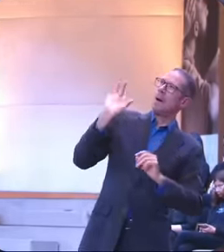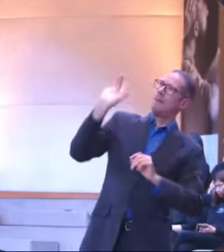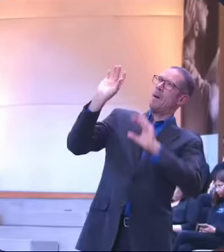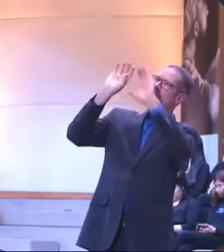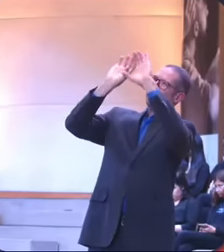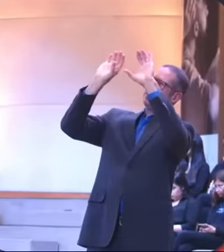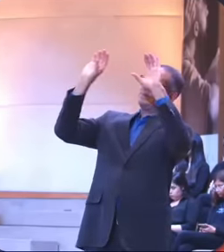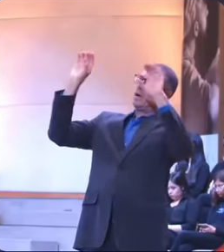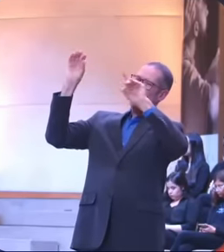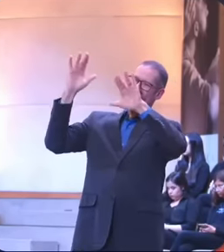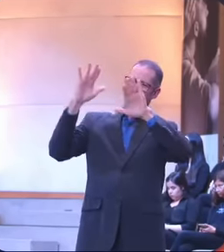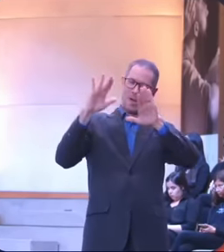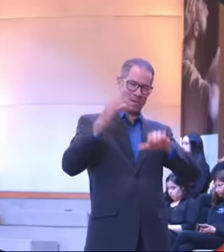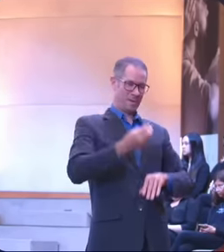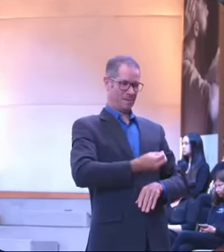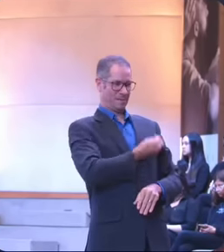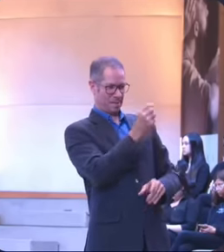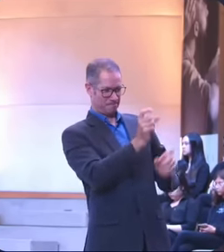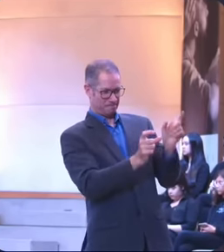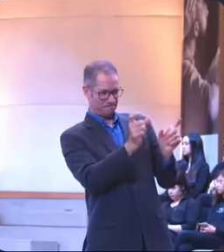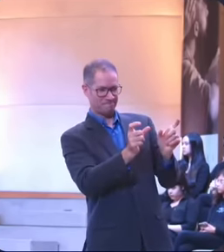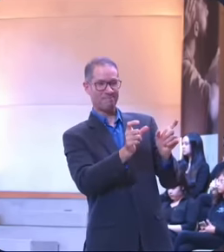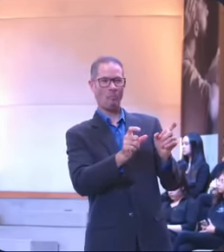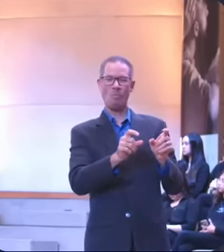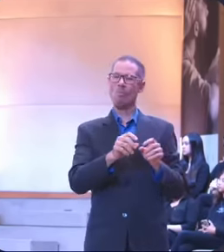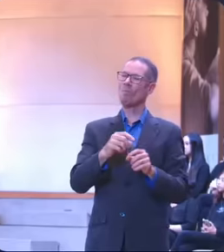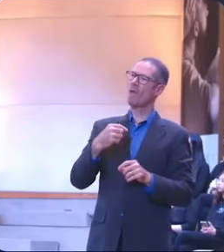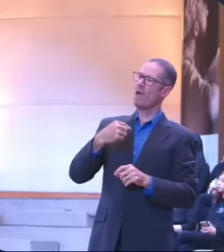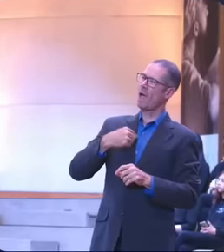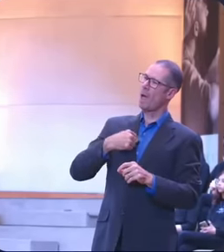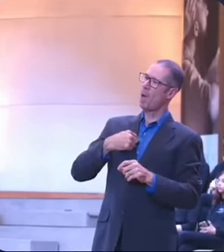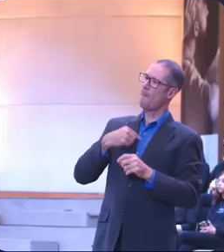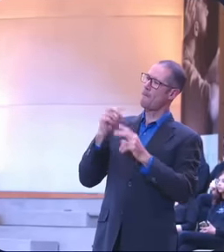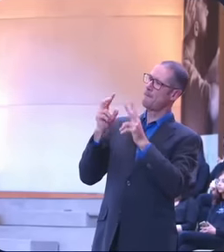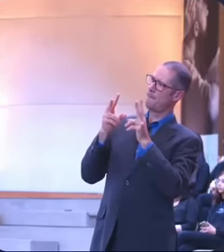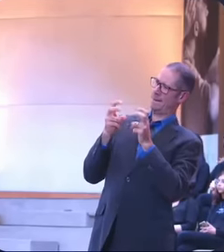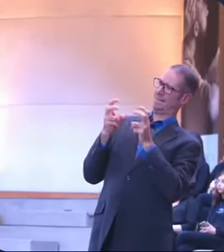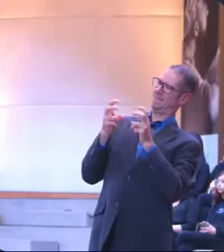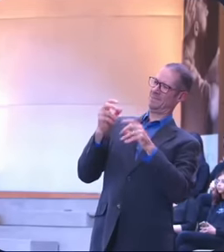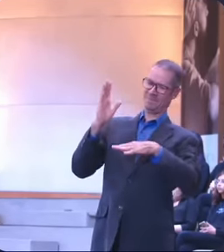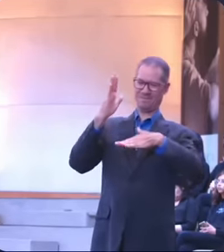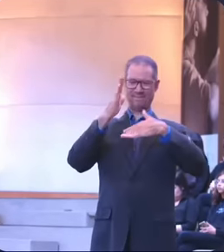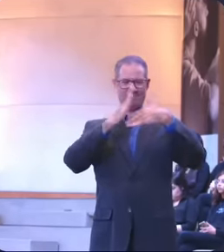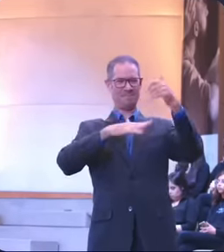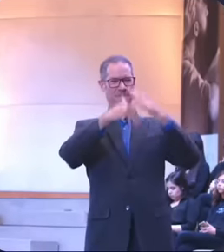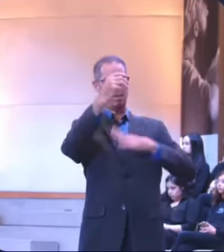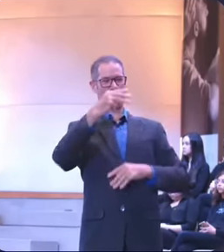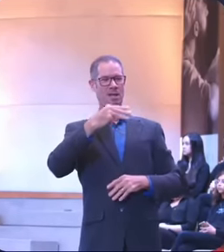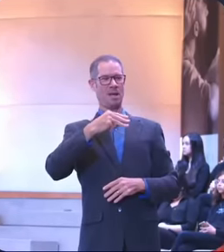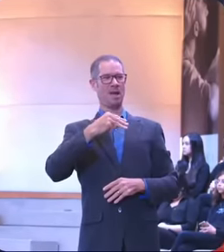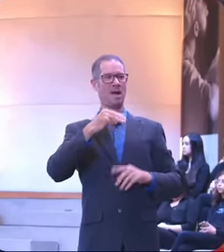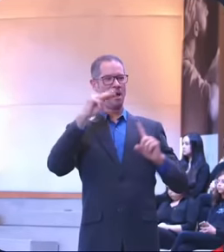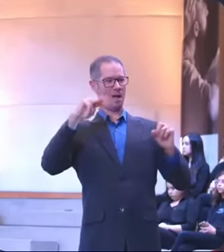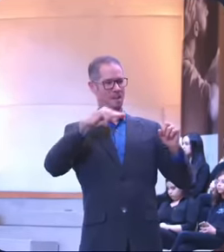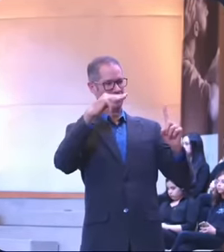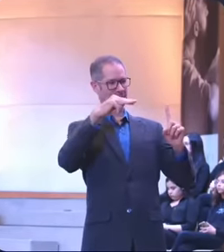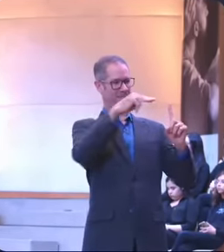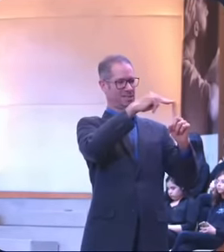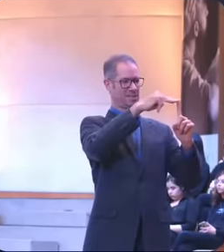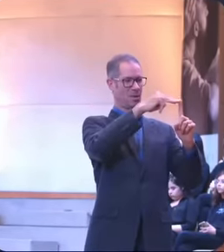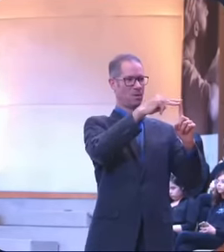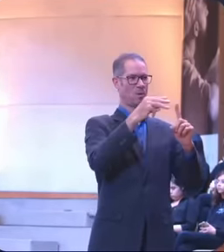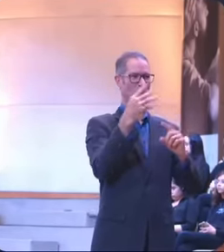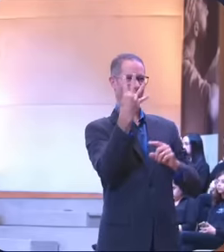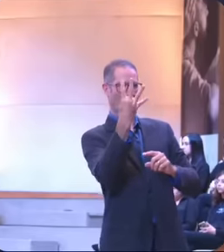daquelas vidas. Eu vejo de maneira prática a missão de um intercessor como aqueles